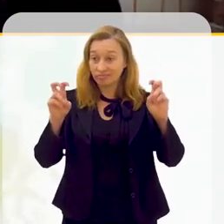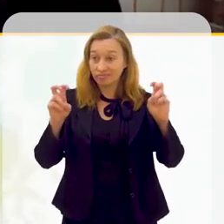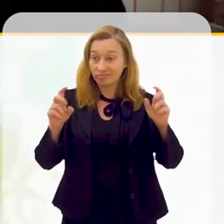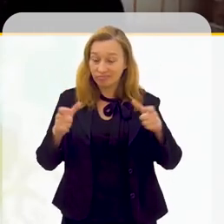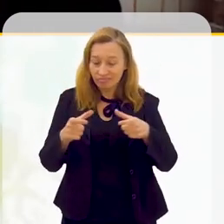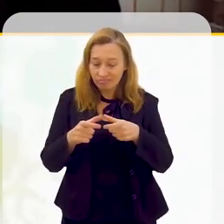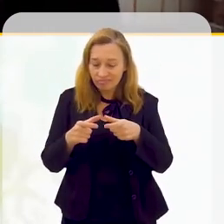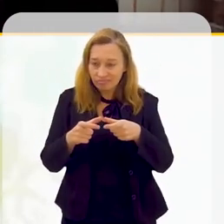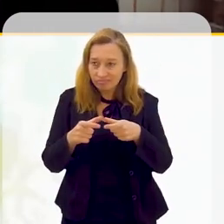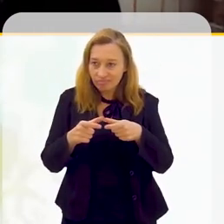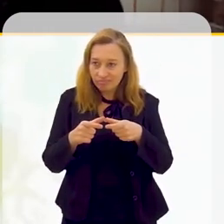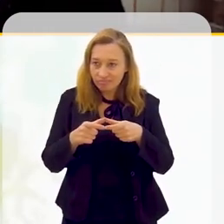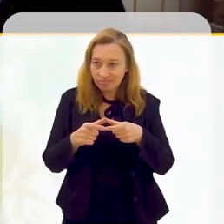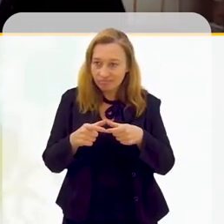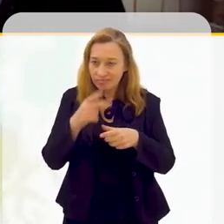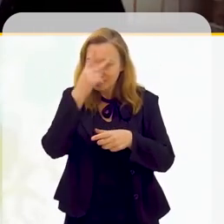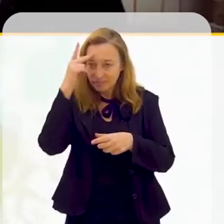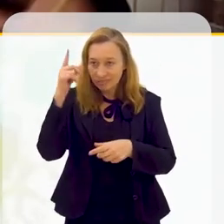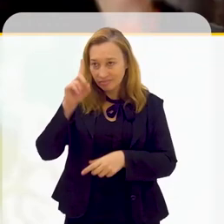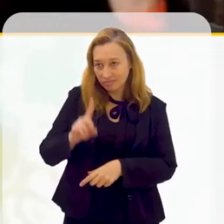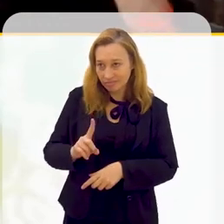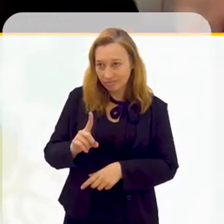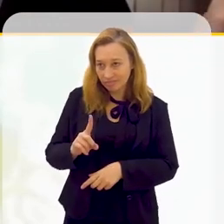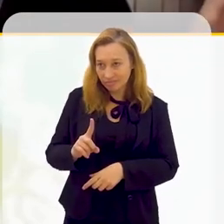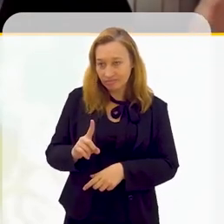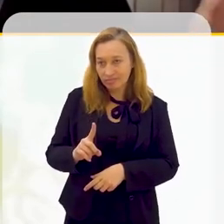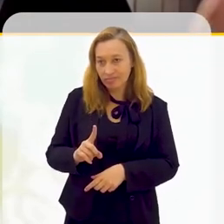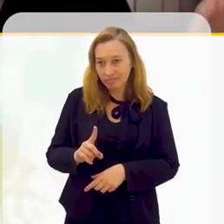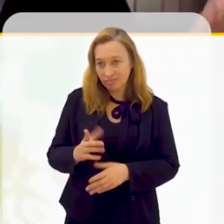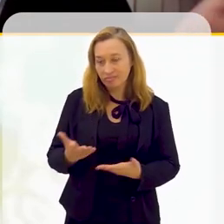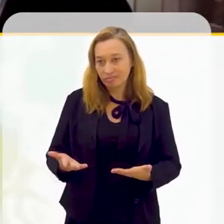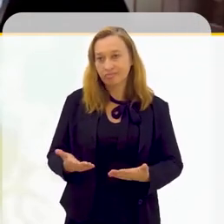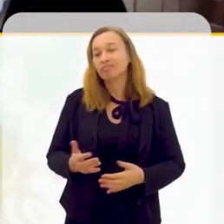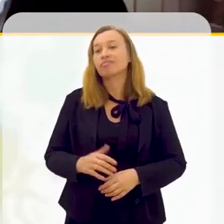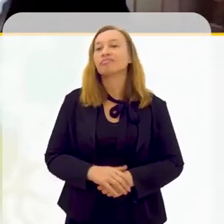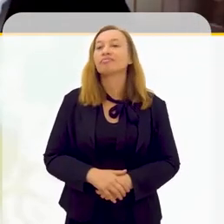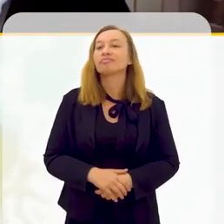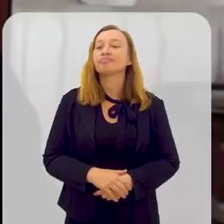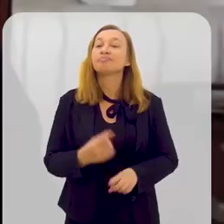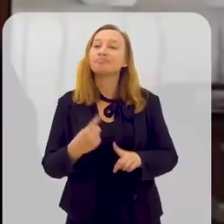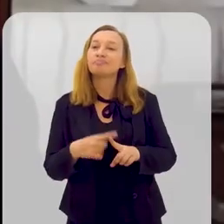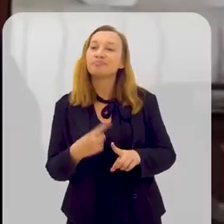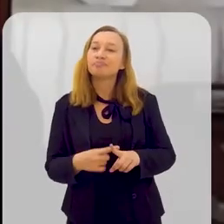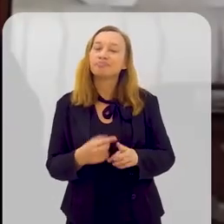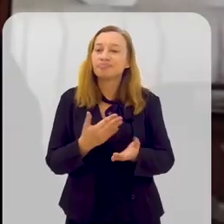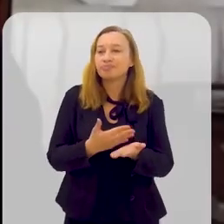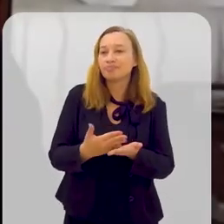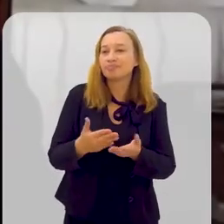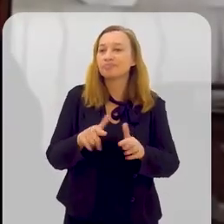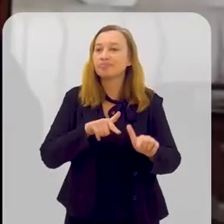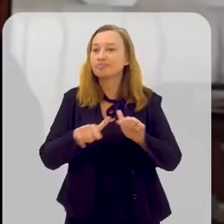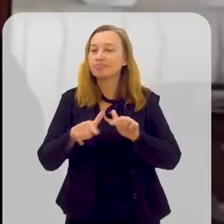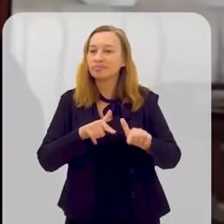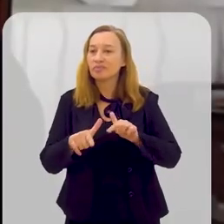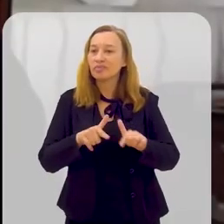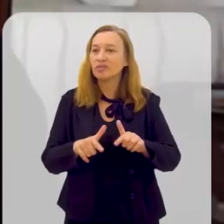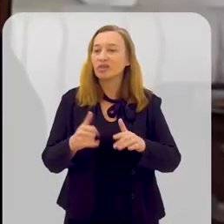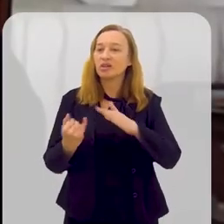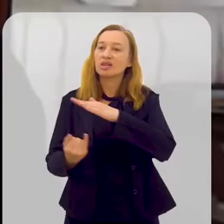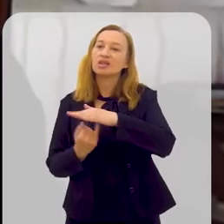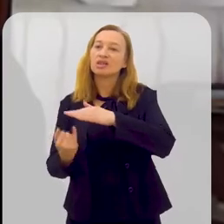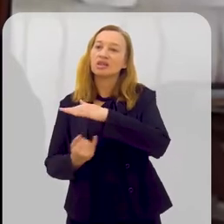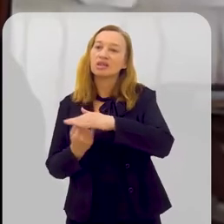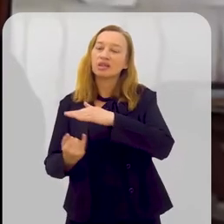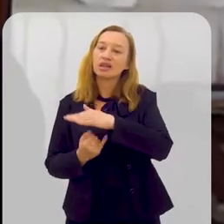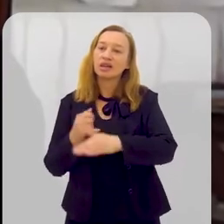questão da minoria que são as pessoas com deficiência lá do senso porque eu comecei a trabalhar